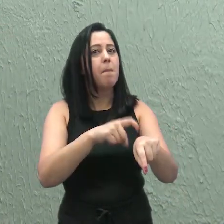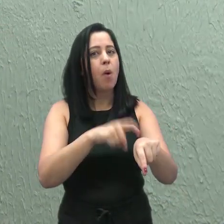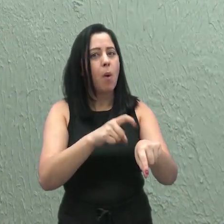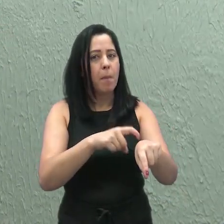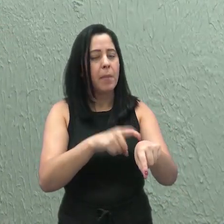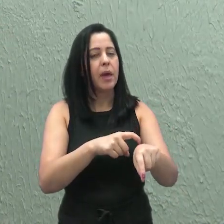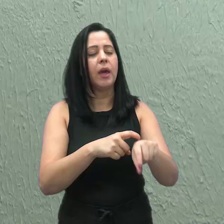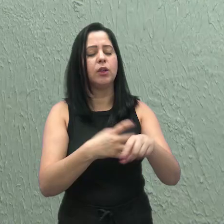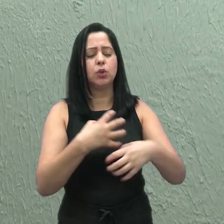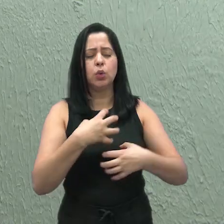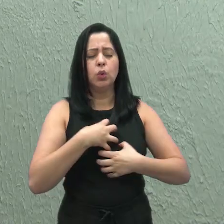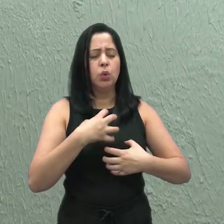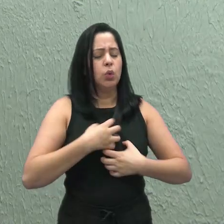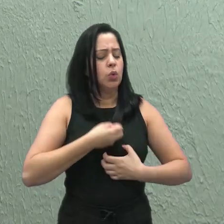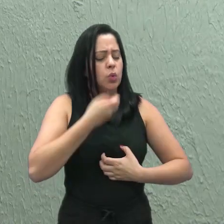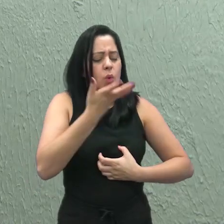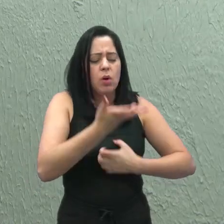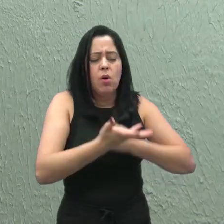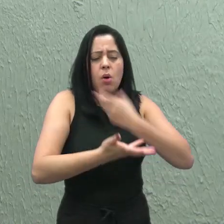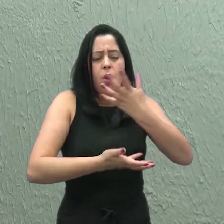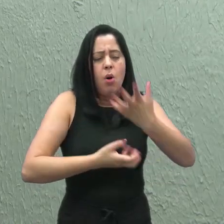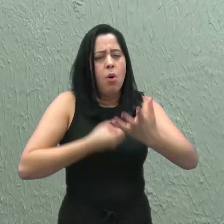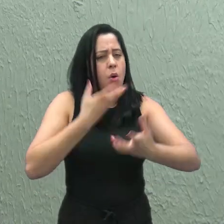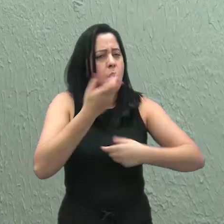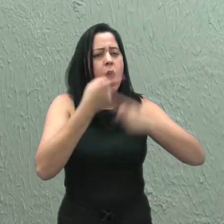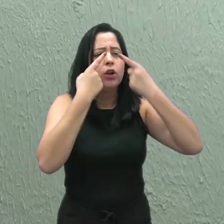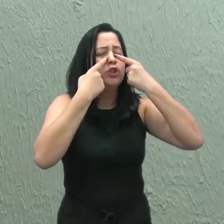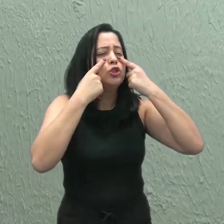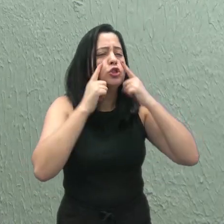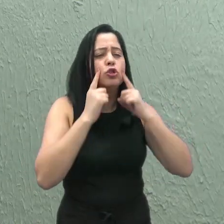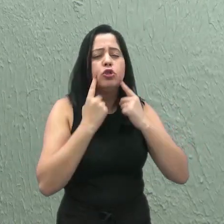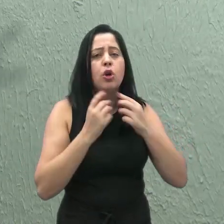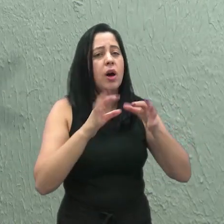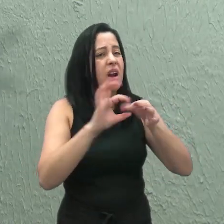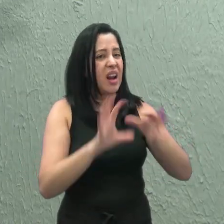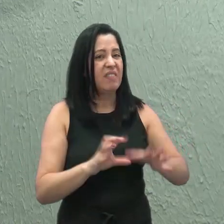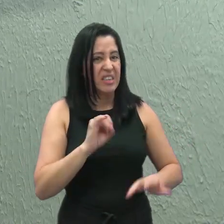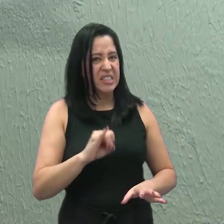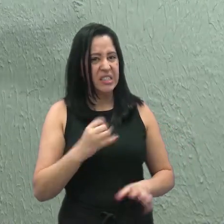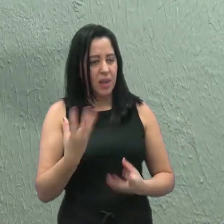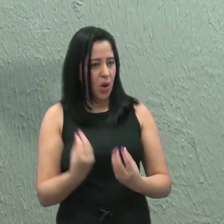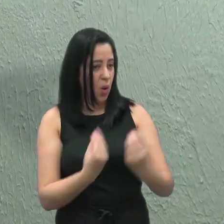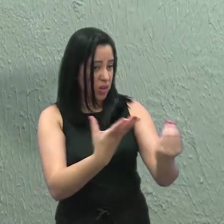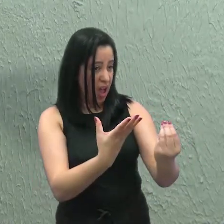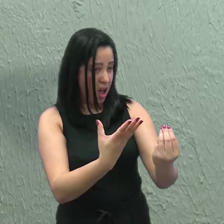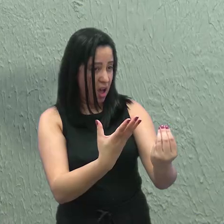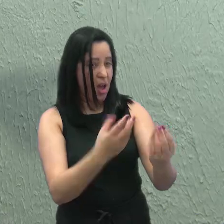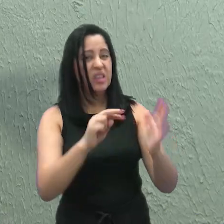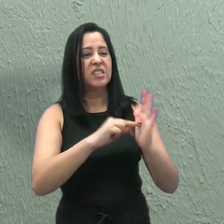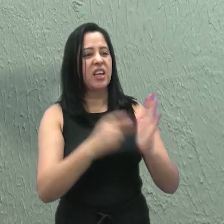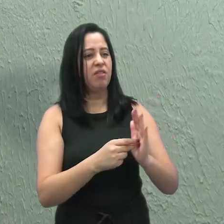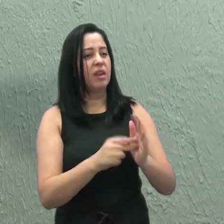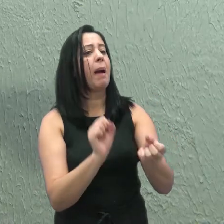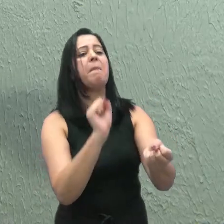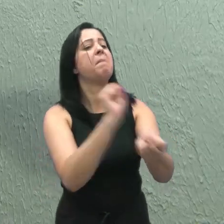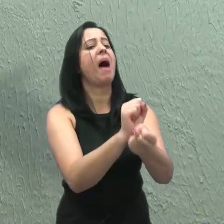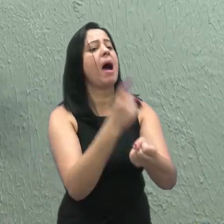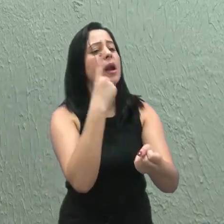momento dela de sentir as emoções, chorar, e eu quero dizer para ela, seque suas lágrimas, pare de chorar. Então